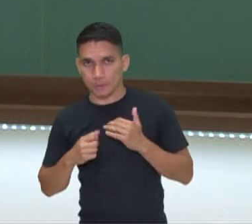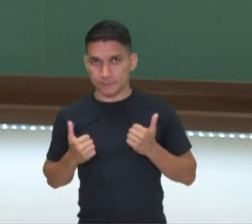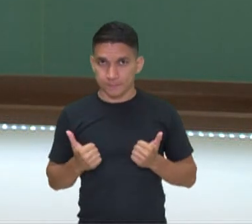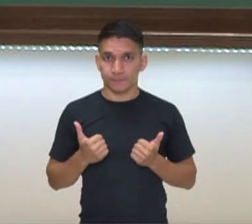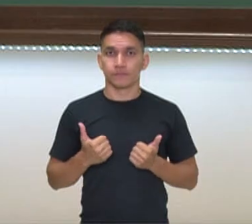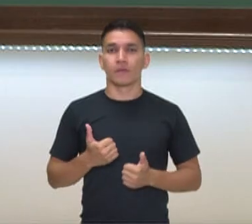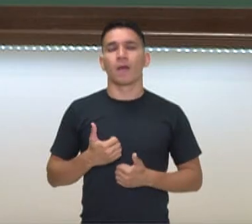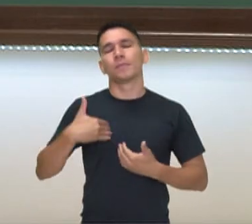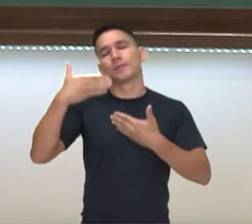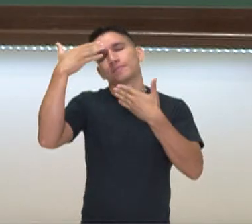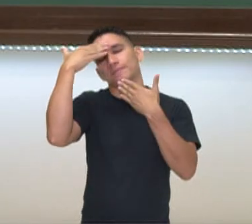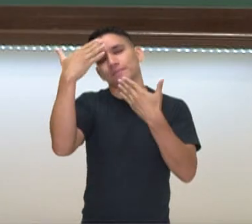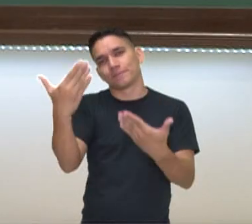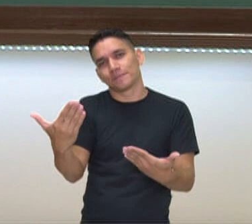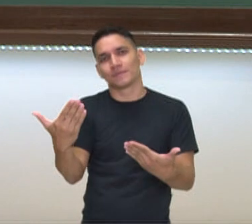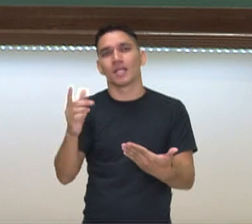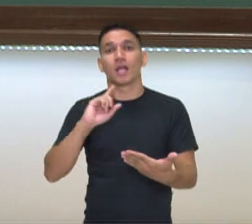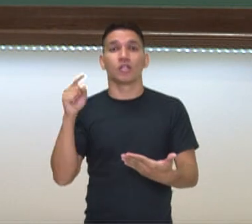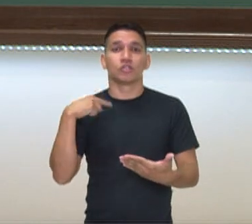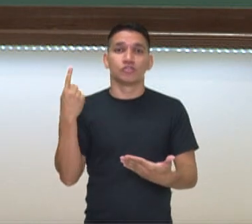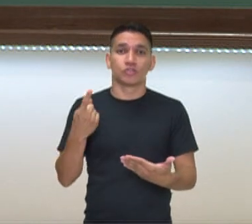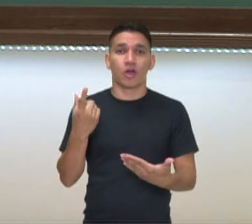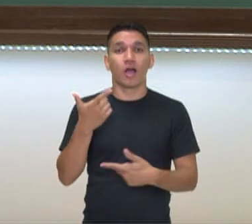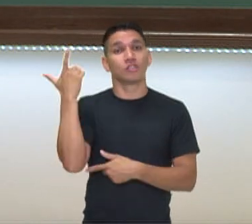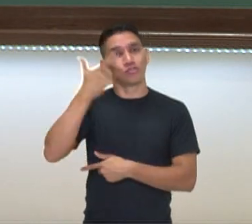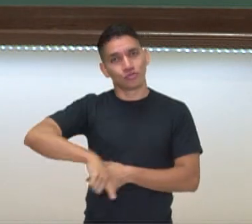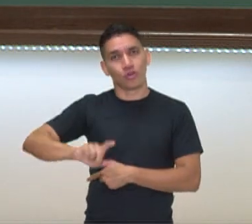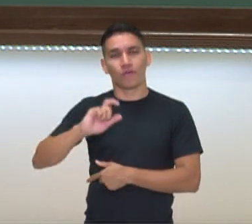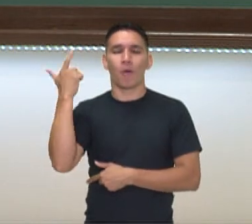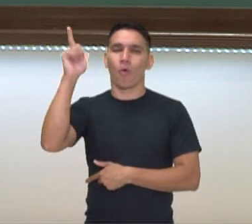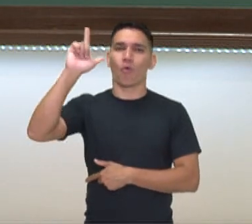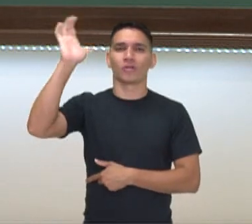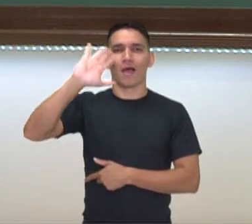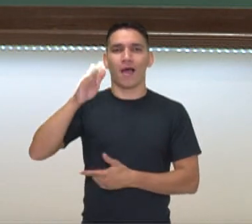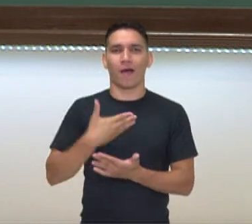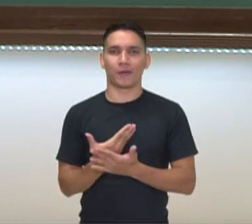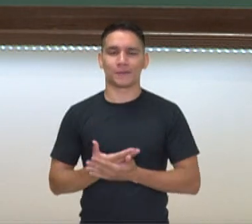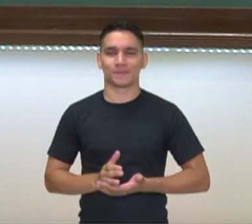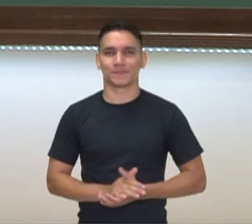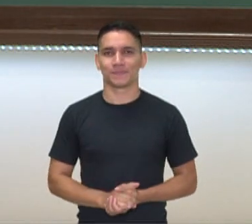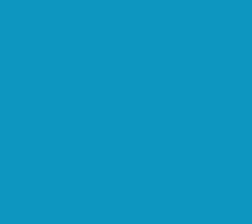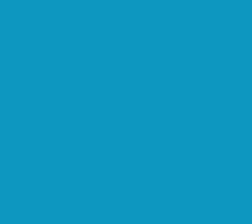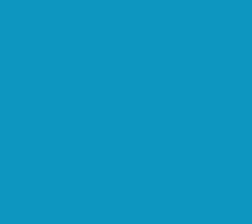O meu muito obrigada e a gente se vê na próxima aula. Tchau, tchau!